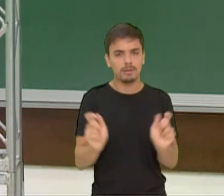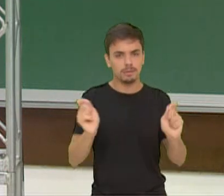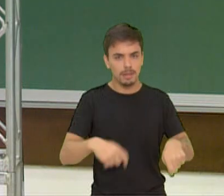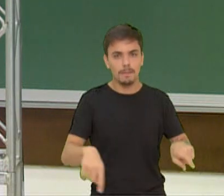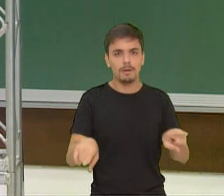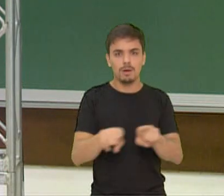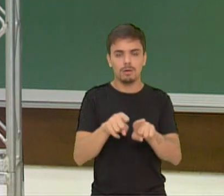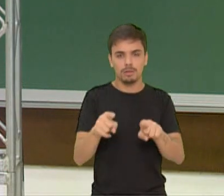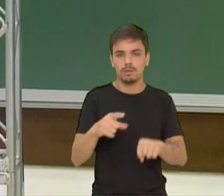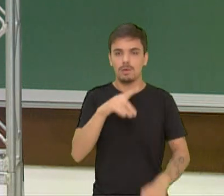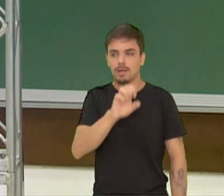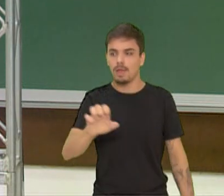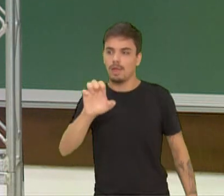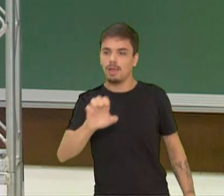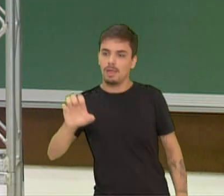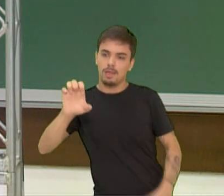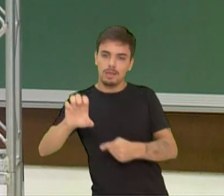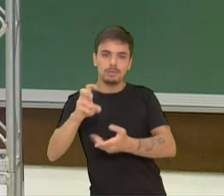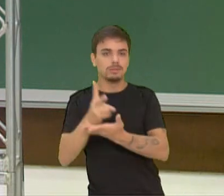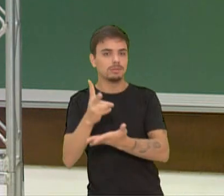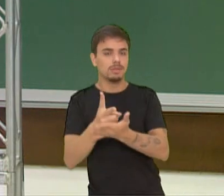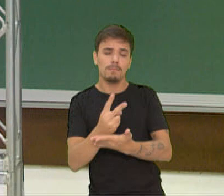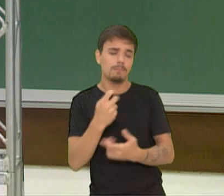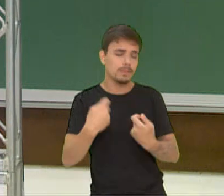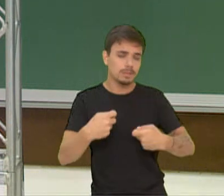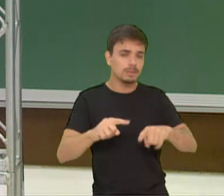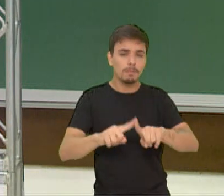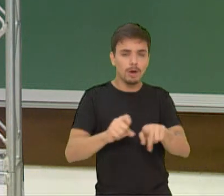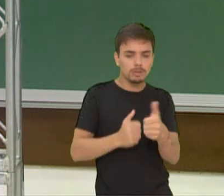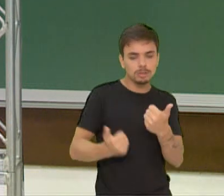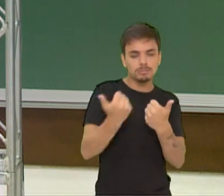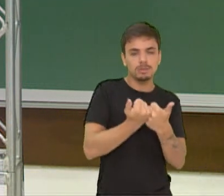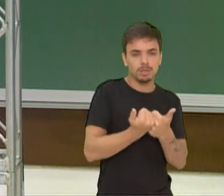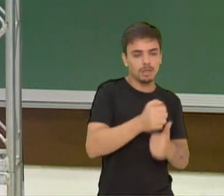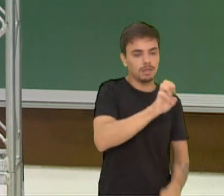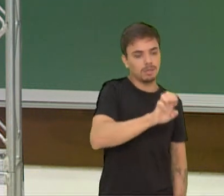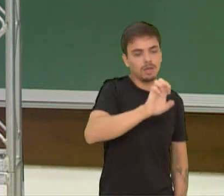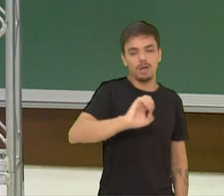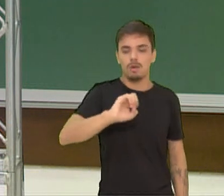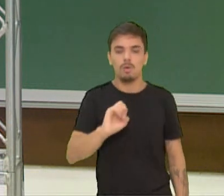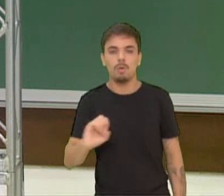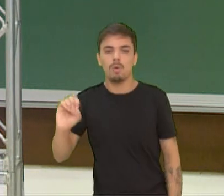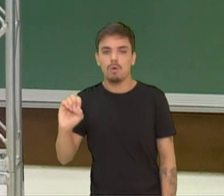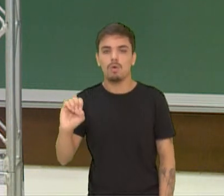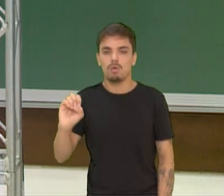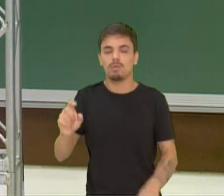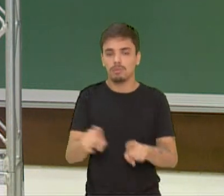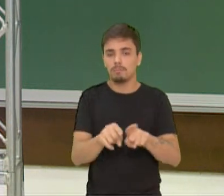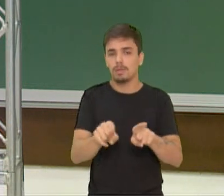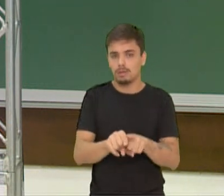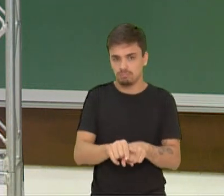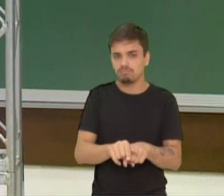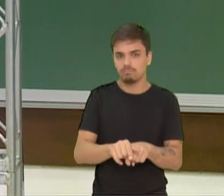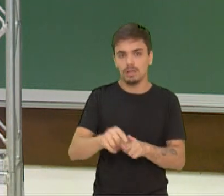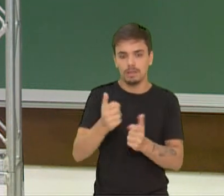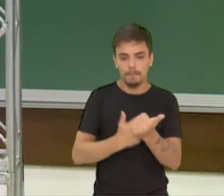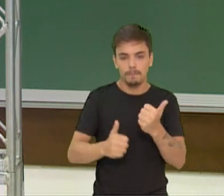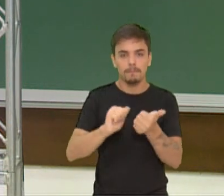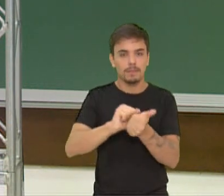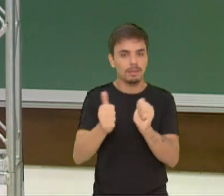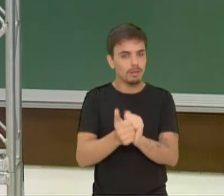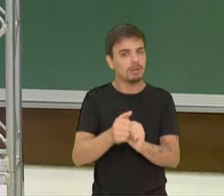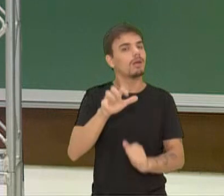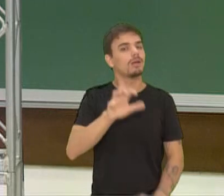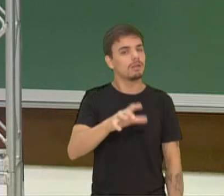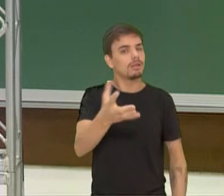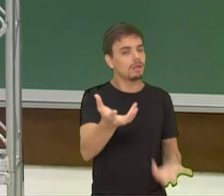o não é verdade? Usa outro ali, usa o daí usa o vai adaptando, mas com aquilo que vocês